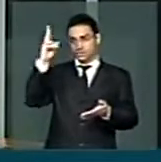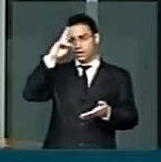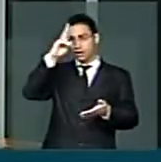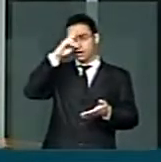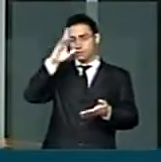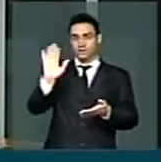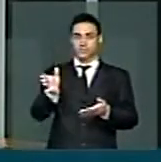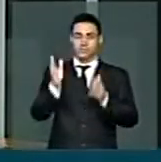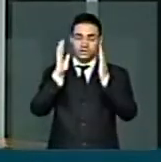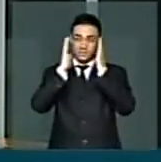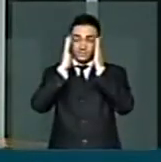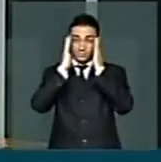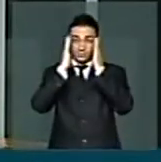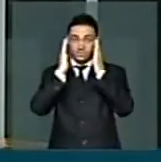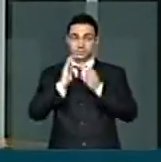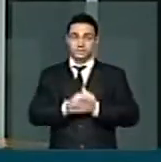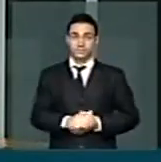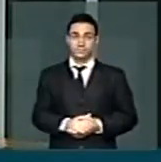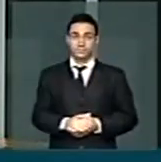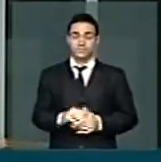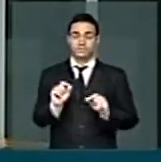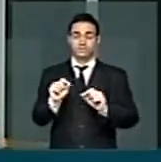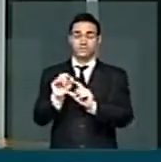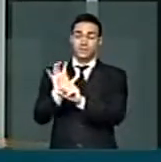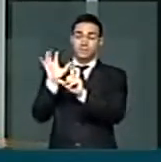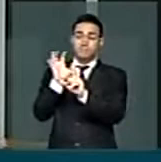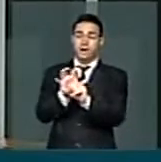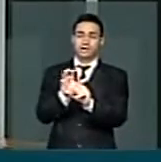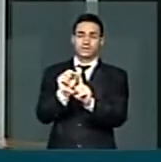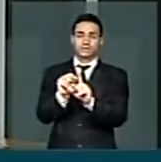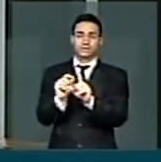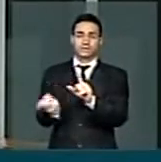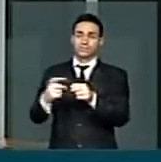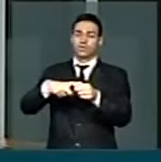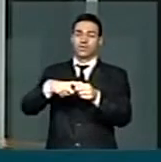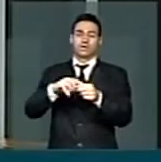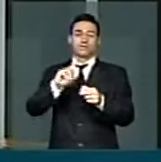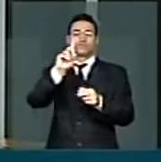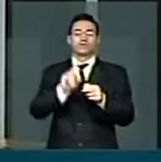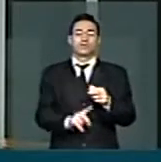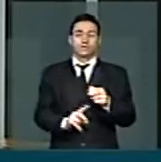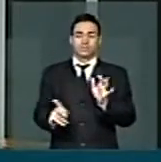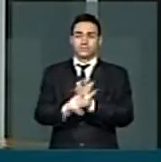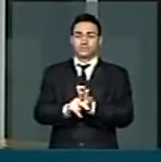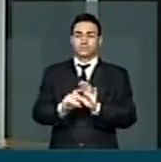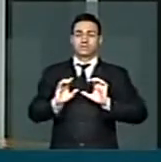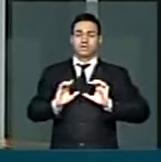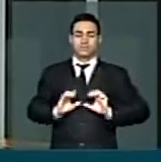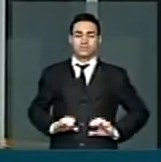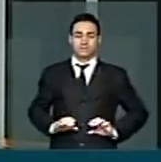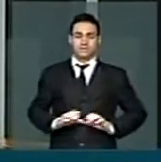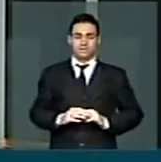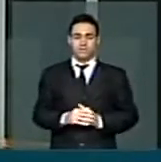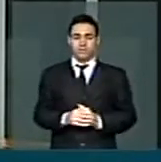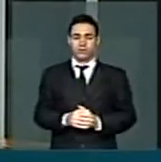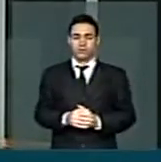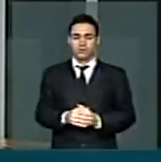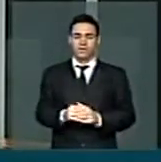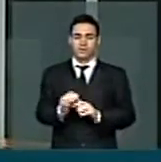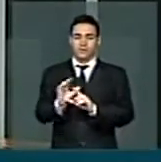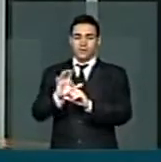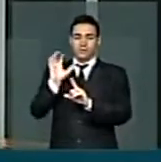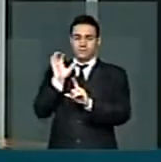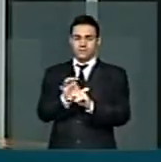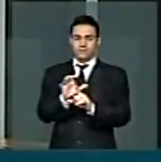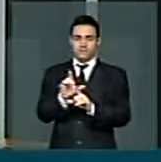bem que esse impacto da reconquista dos direitos da cidadania, esse impacto esteve